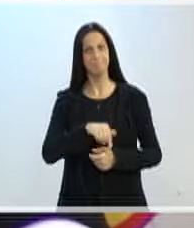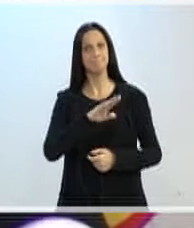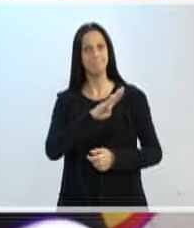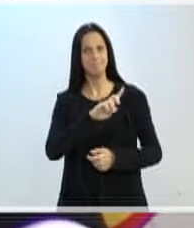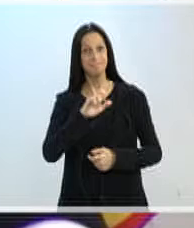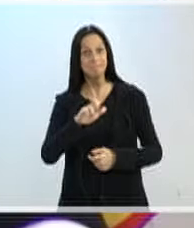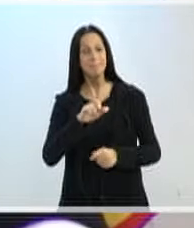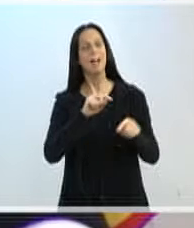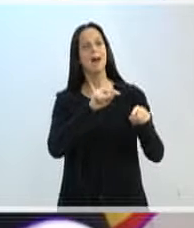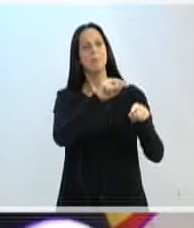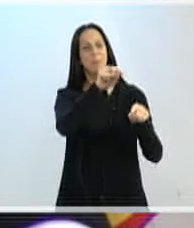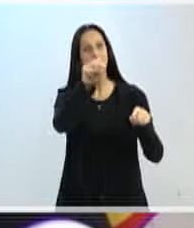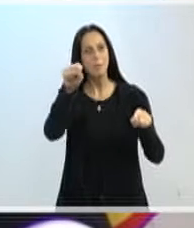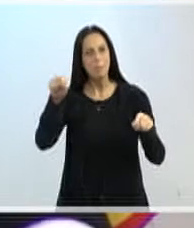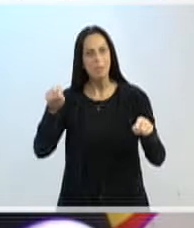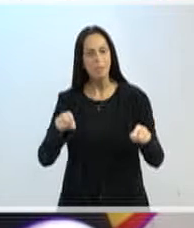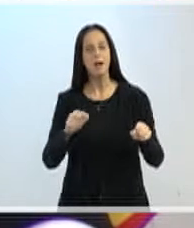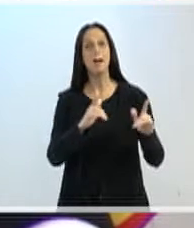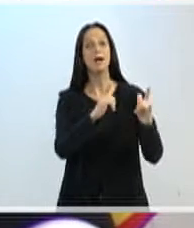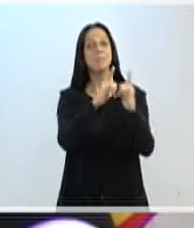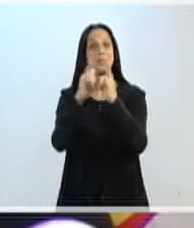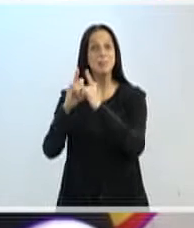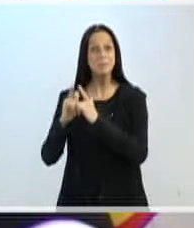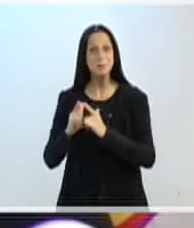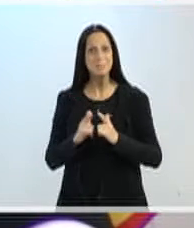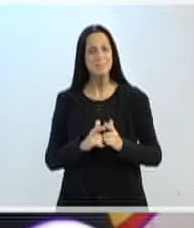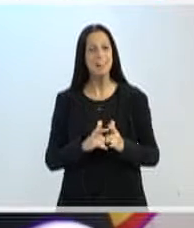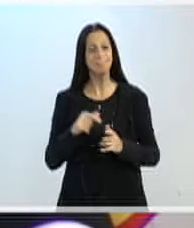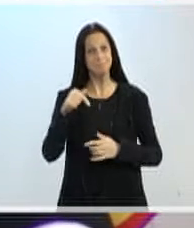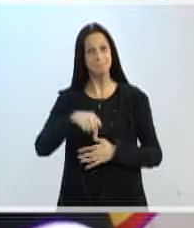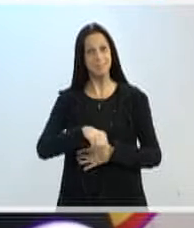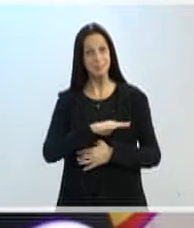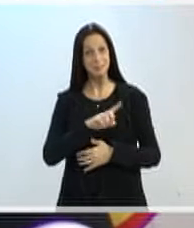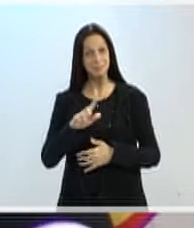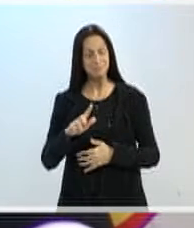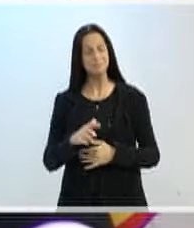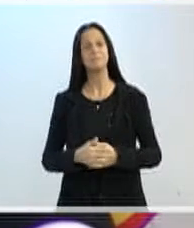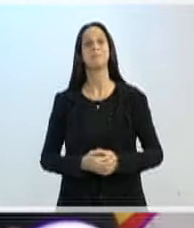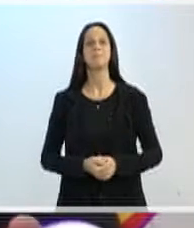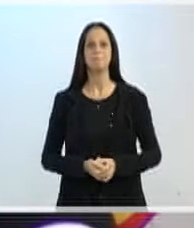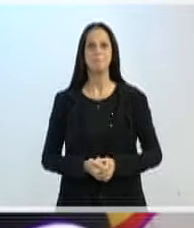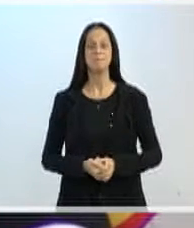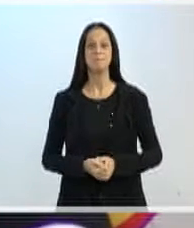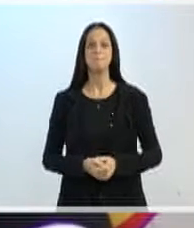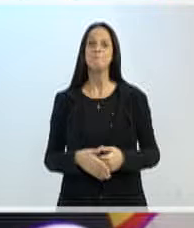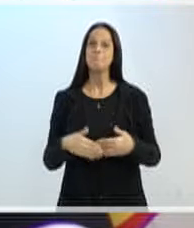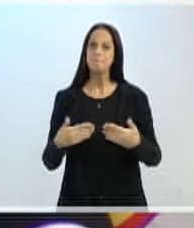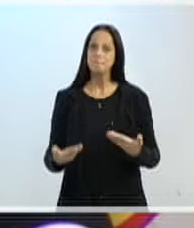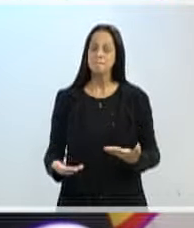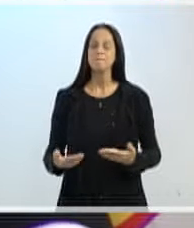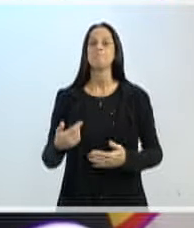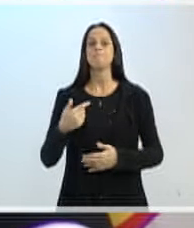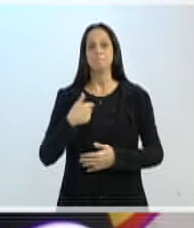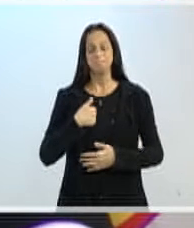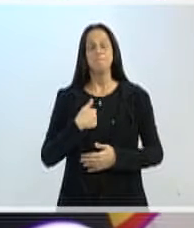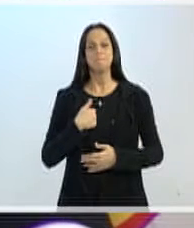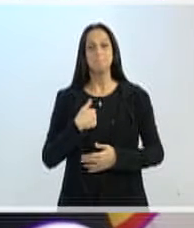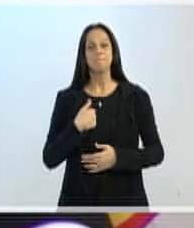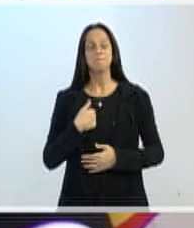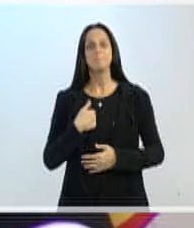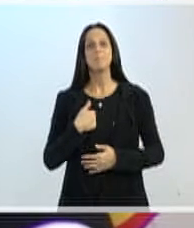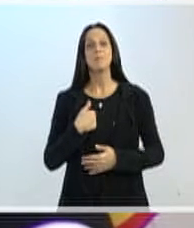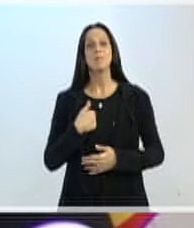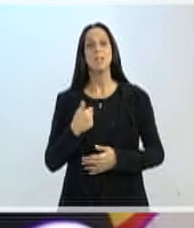as instituições dessa brilhante cidade de Blumenau. E cumprindo minha agenda, retornei aos